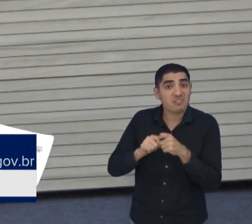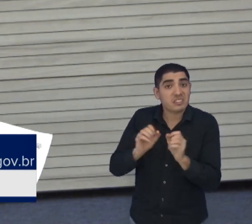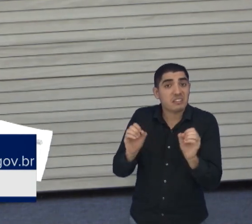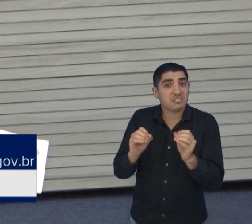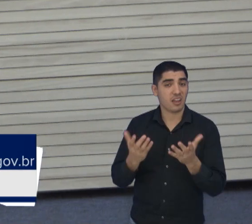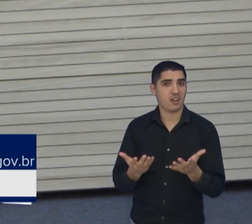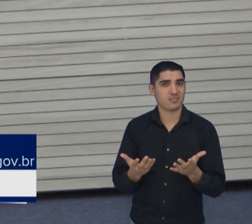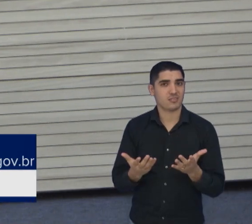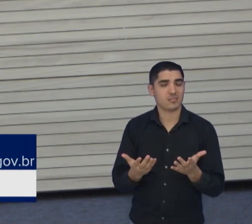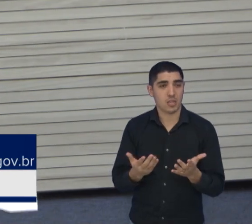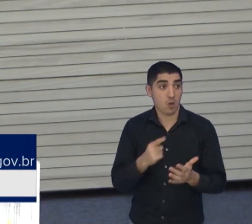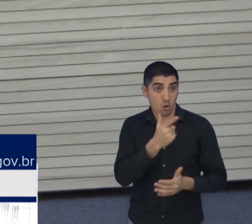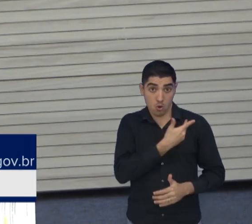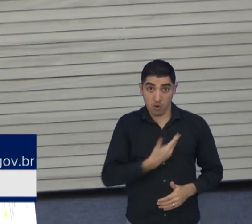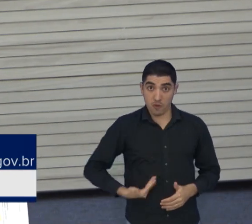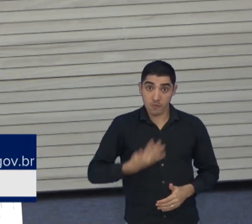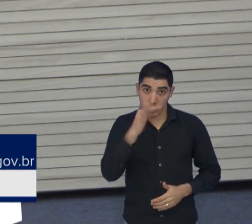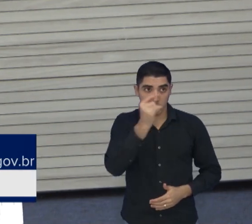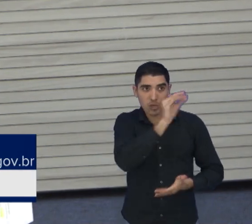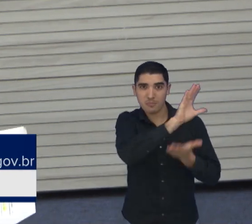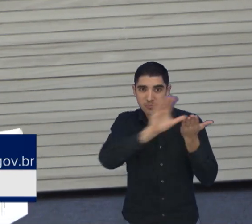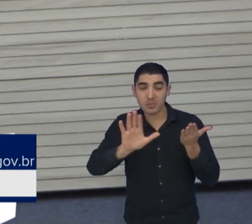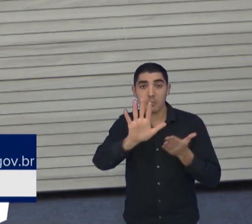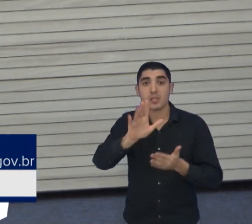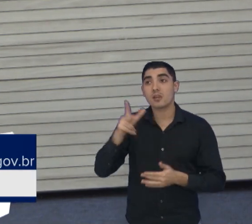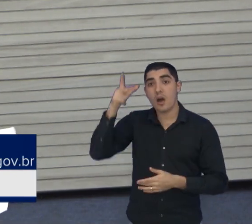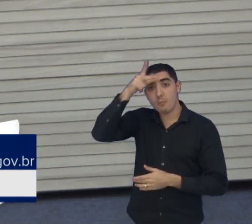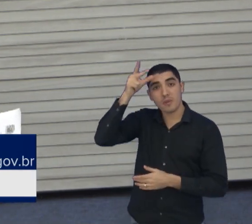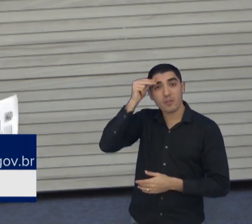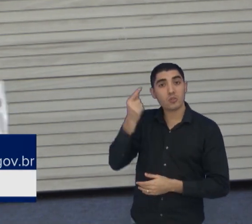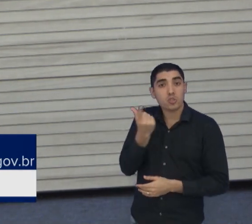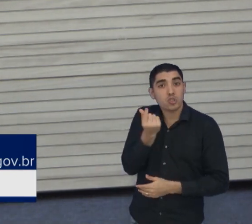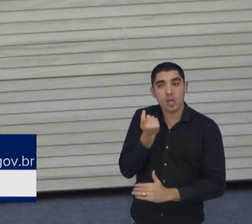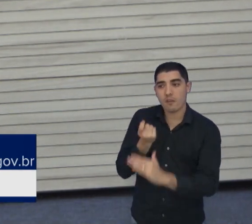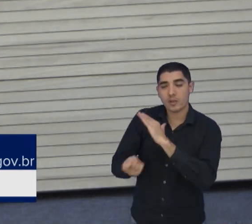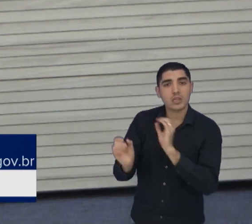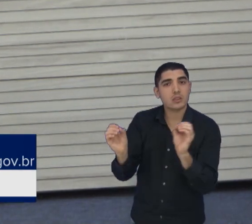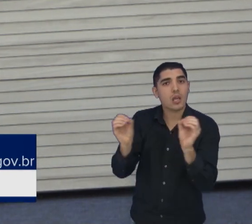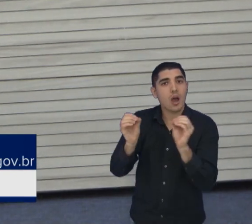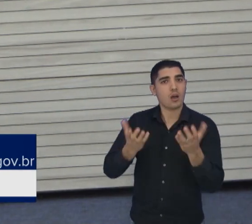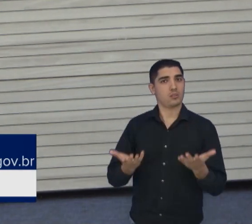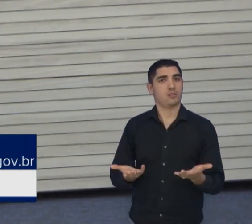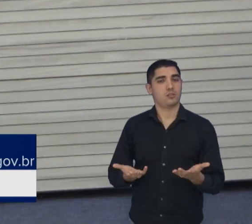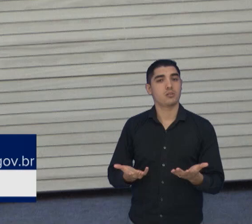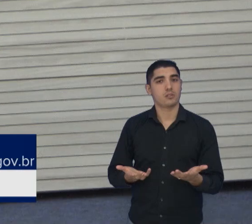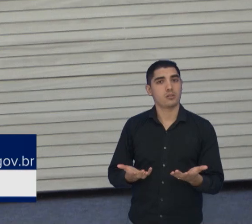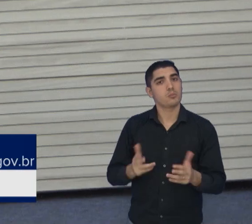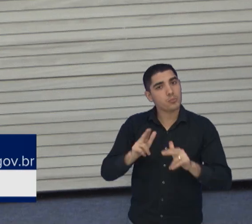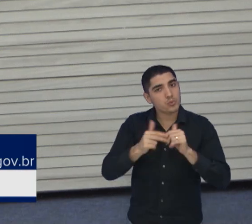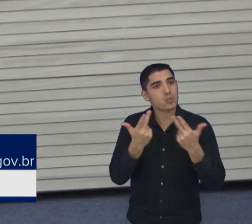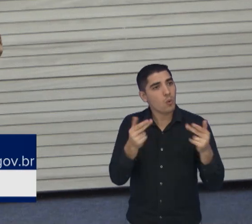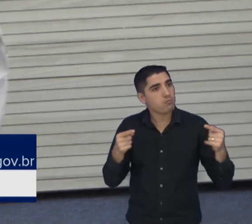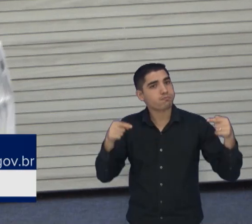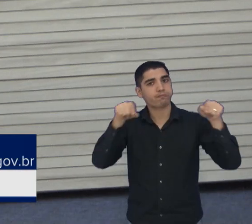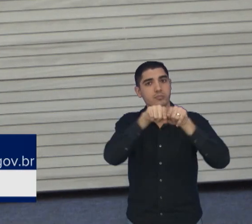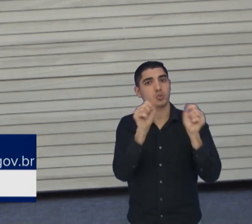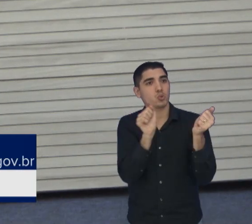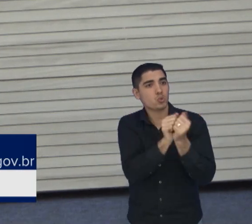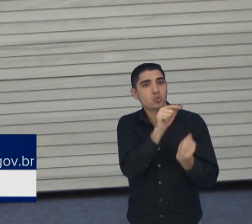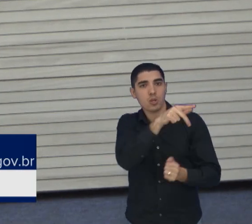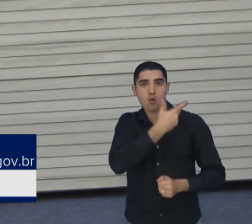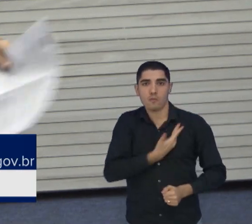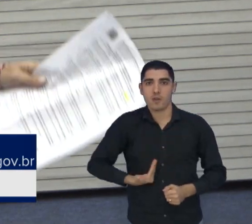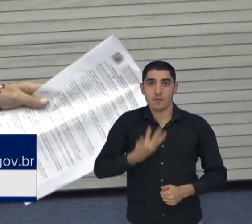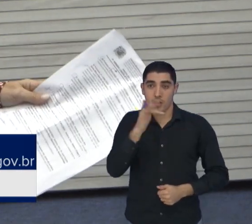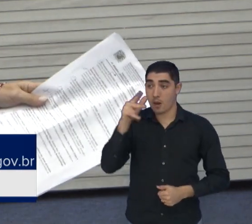equilíbrio. Vem o dinheiro do governo federal e a prefeitura, infelizmente, não investe tanto quanto para essas mulheres que precisam de um